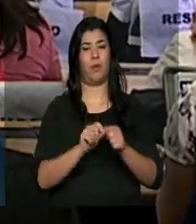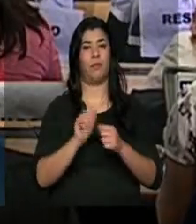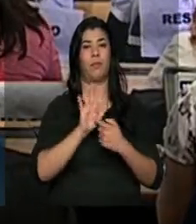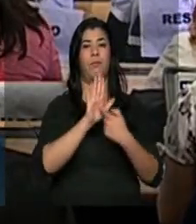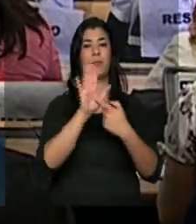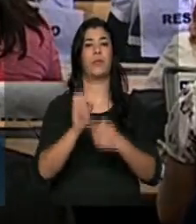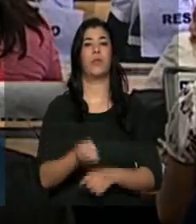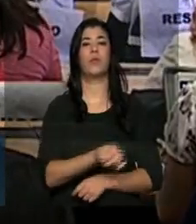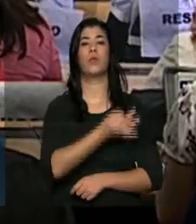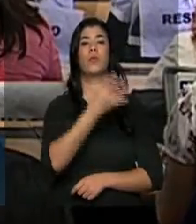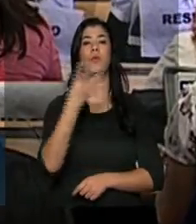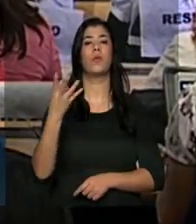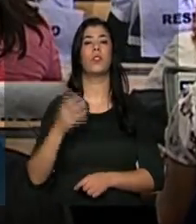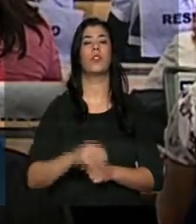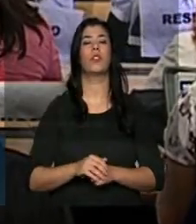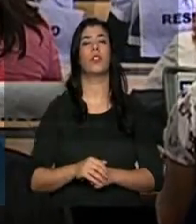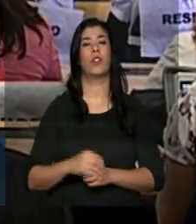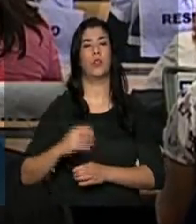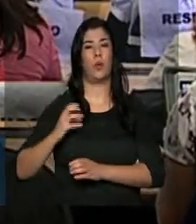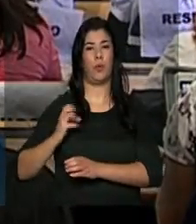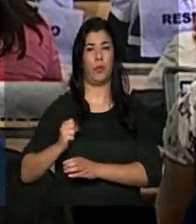leite humano no Brasil.